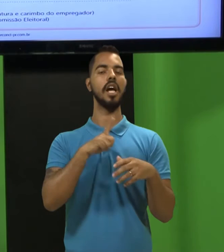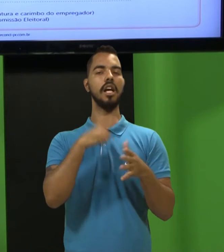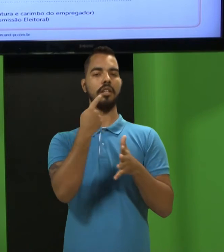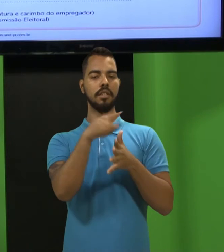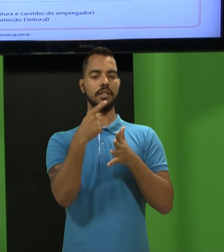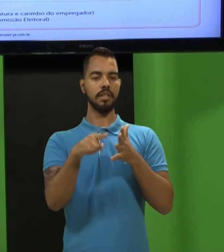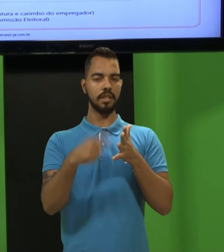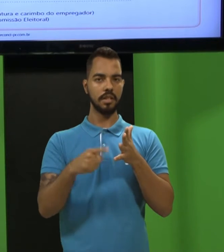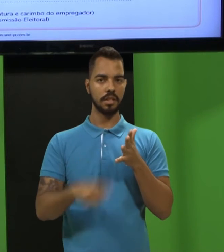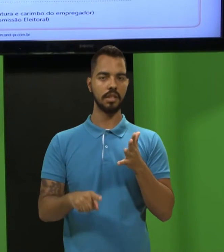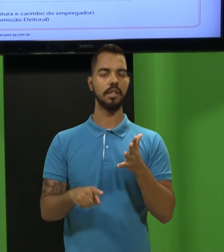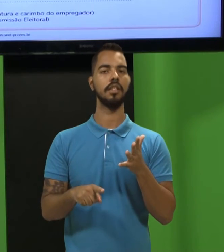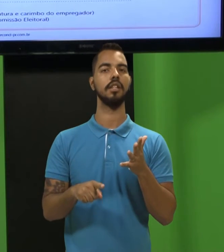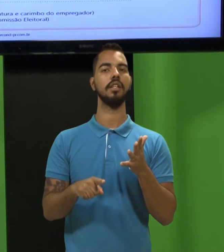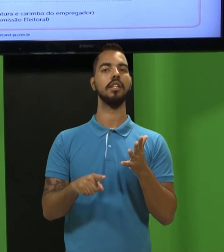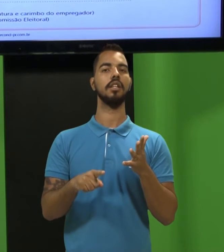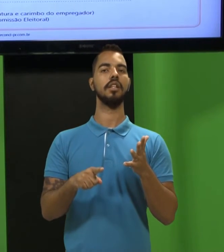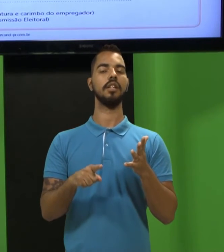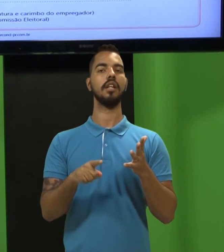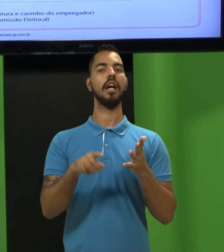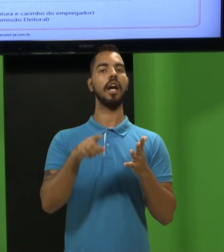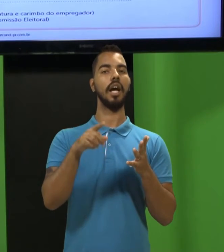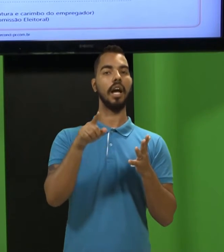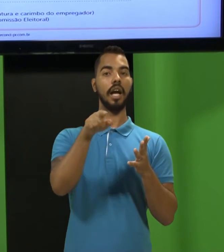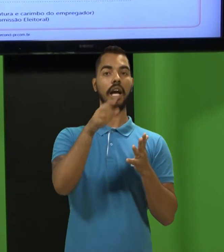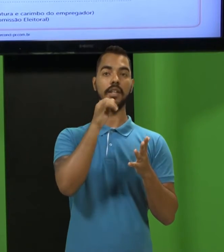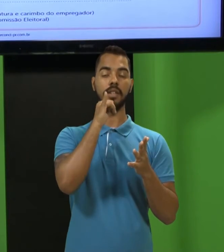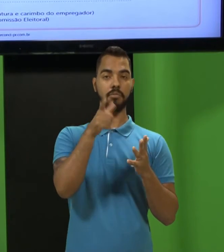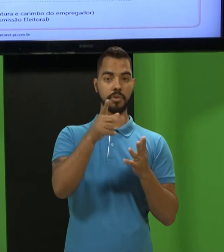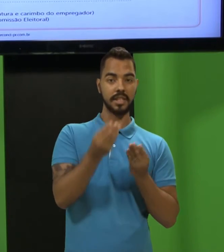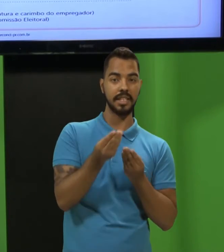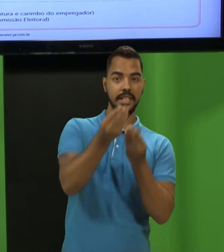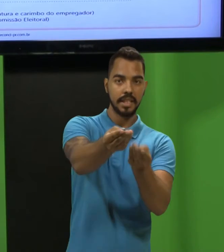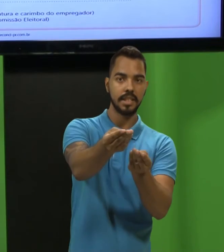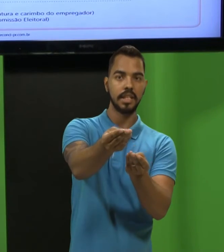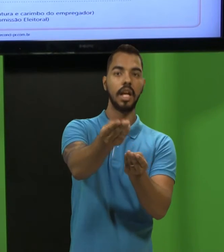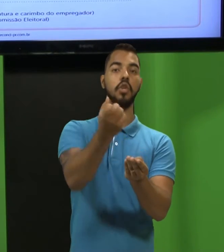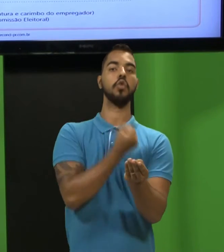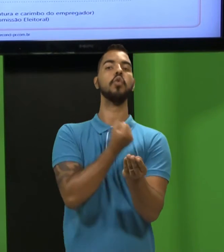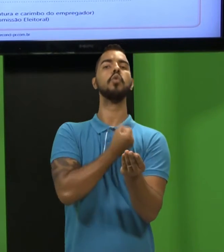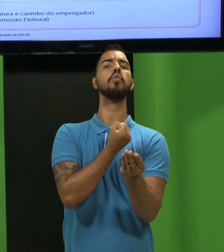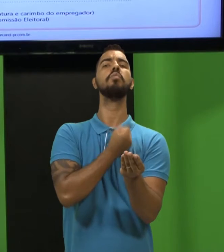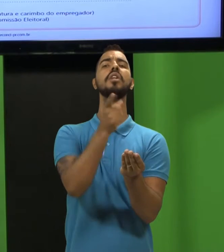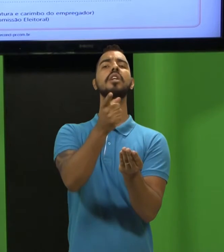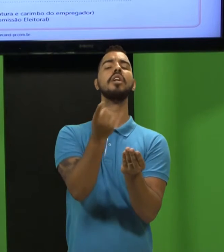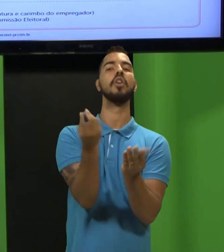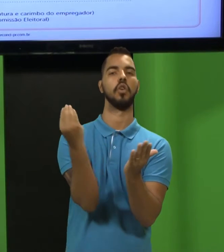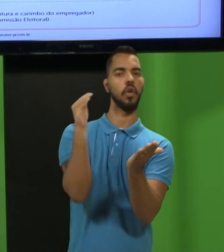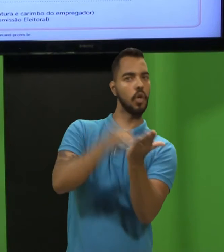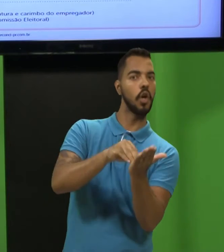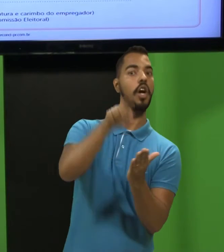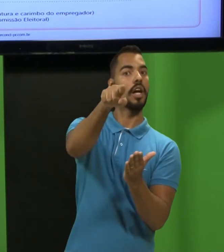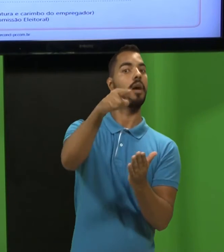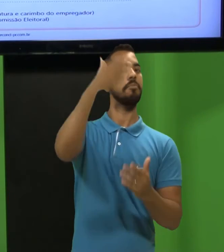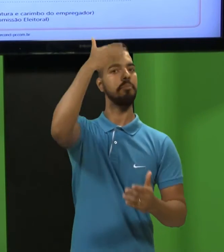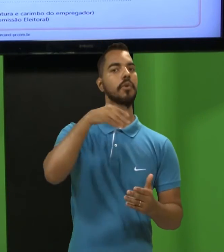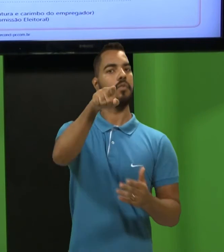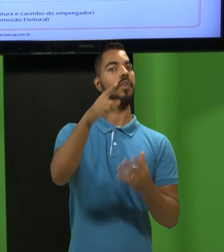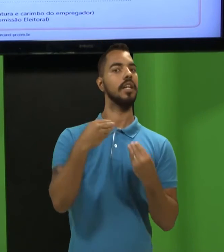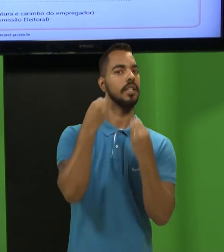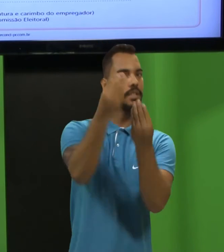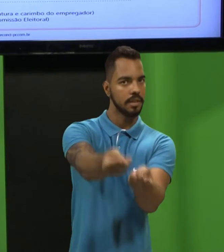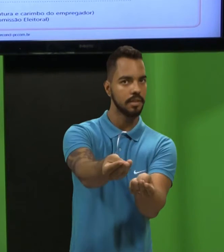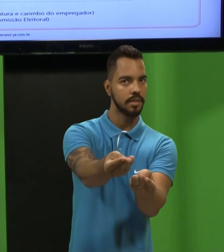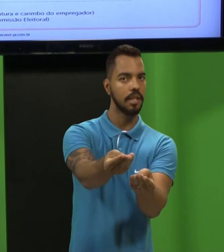incluindo o registro do recebimento do documento pelo convocado para o controle do número de